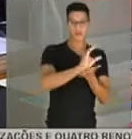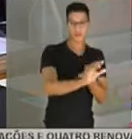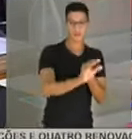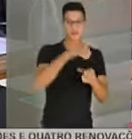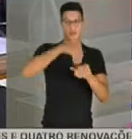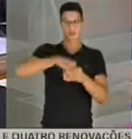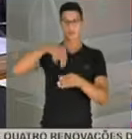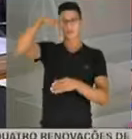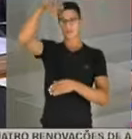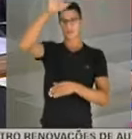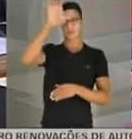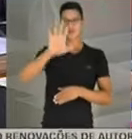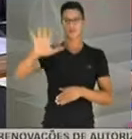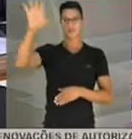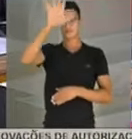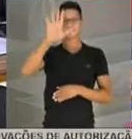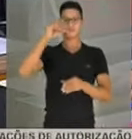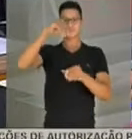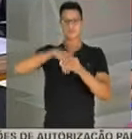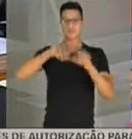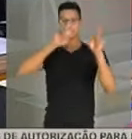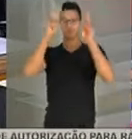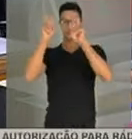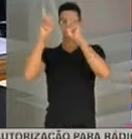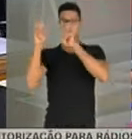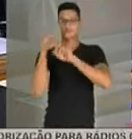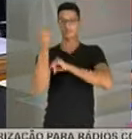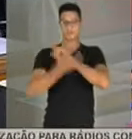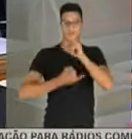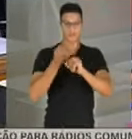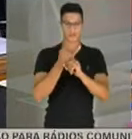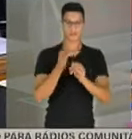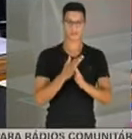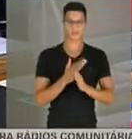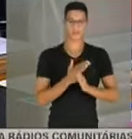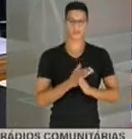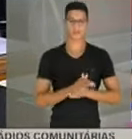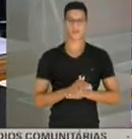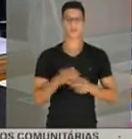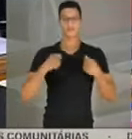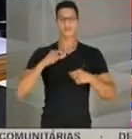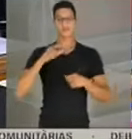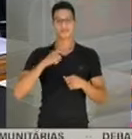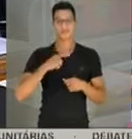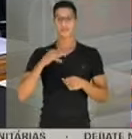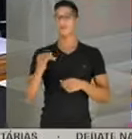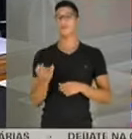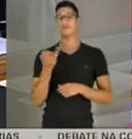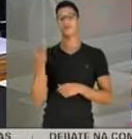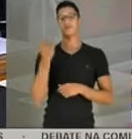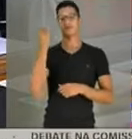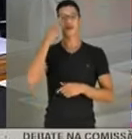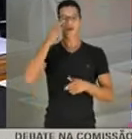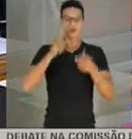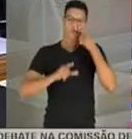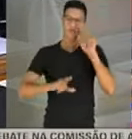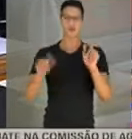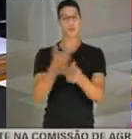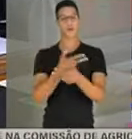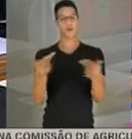no Nordeste na temática de internet. Tem que ter muita importância para conseguir uma